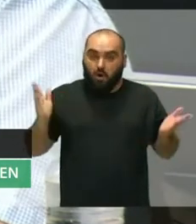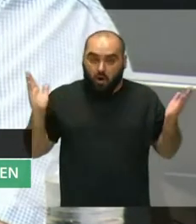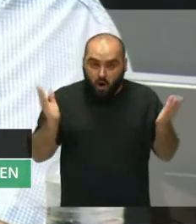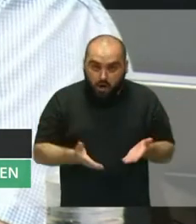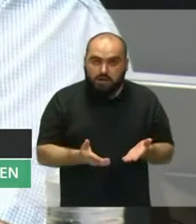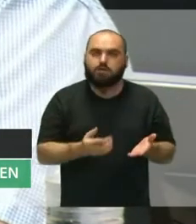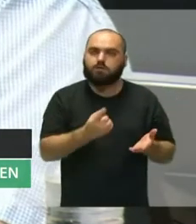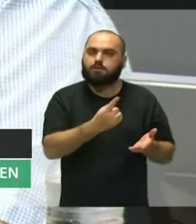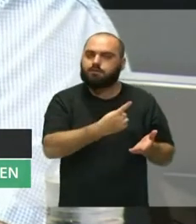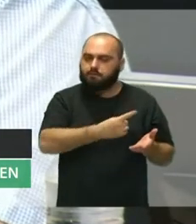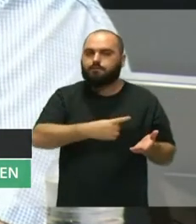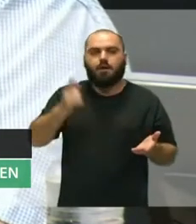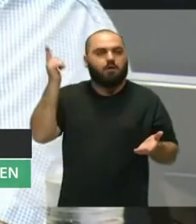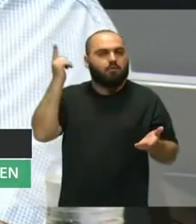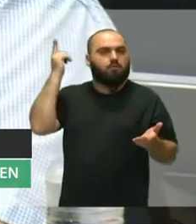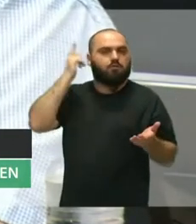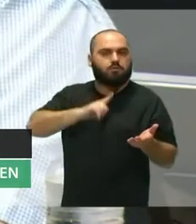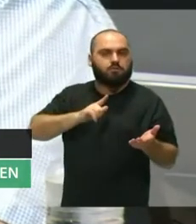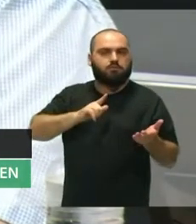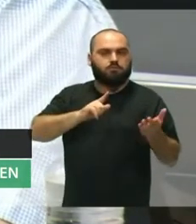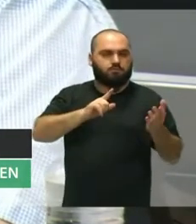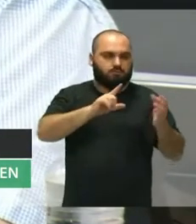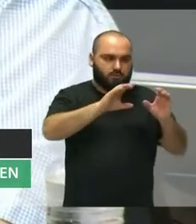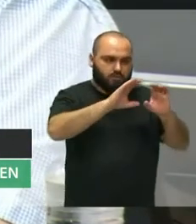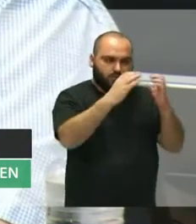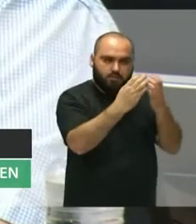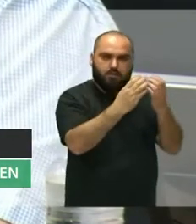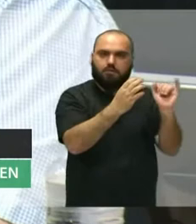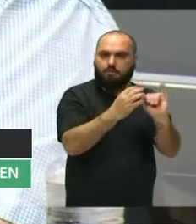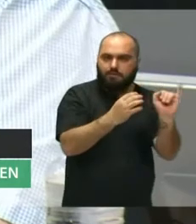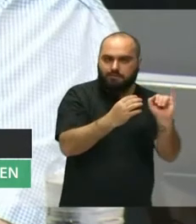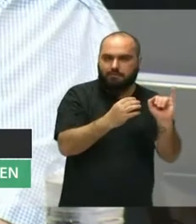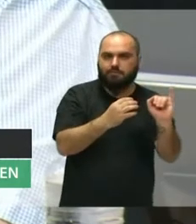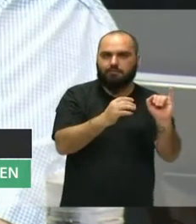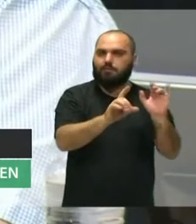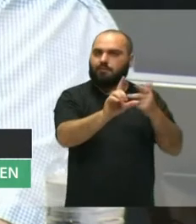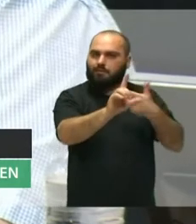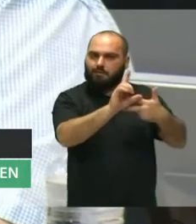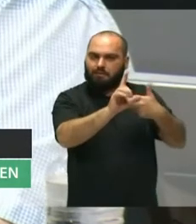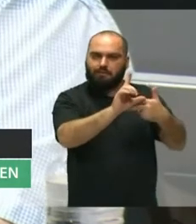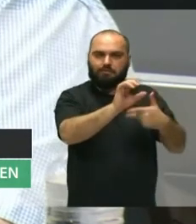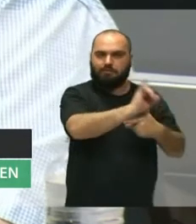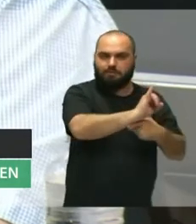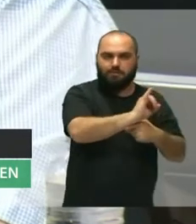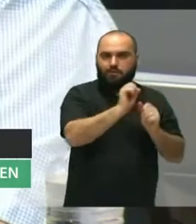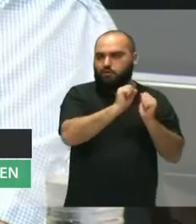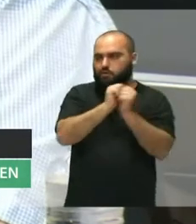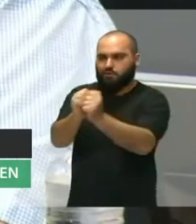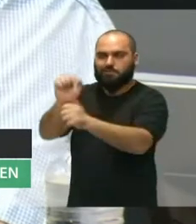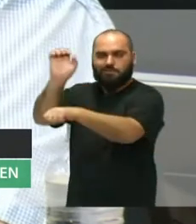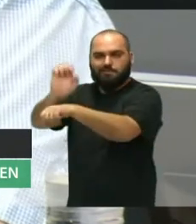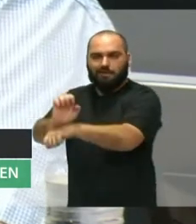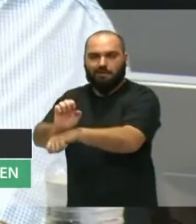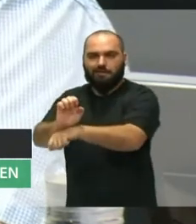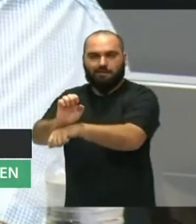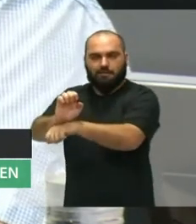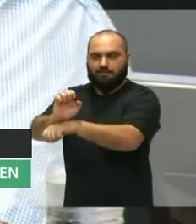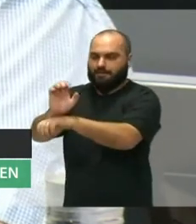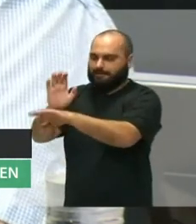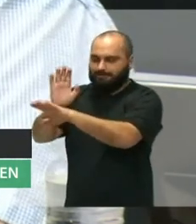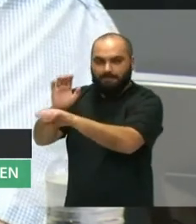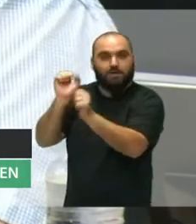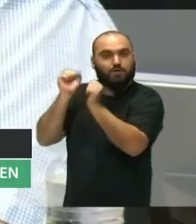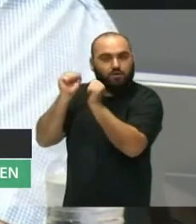para aproximar muito mais o município de Itajaí, o Legislativo e o Estado do Hospital Marieta,